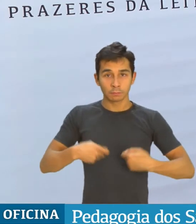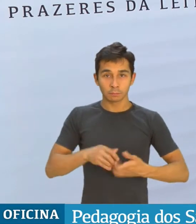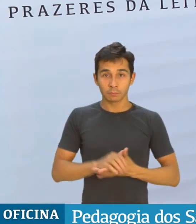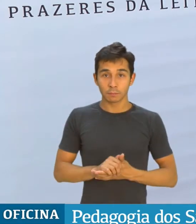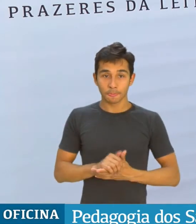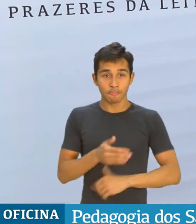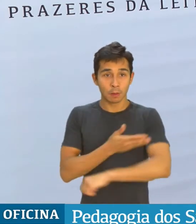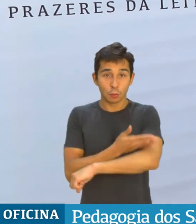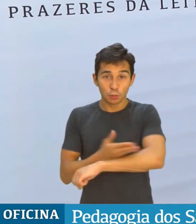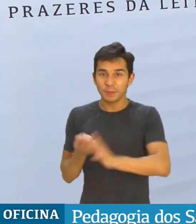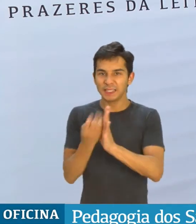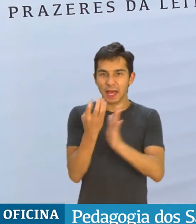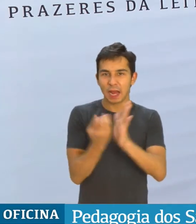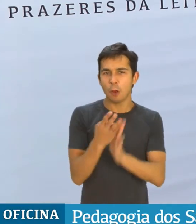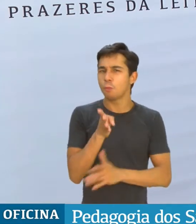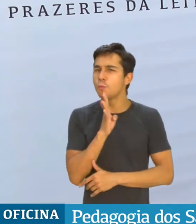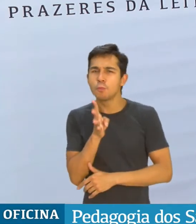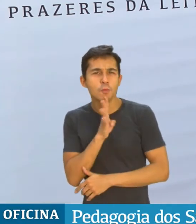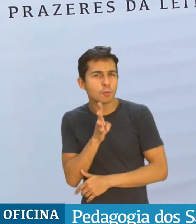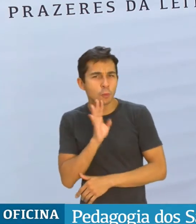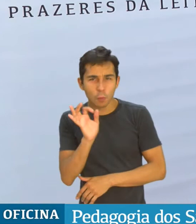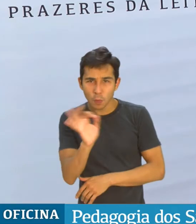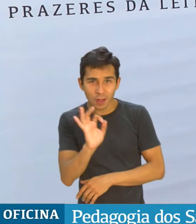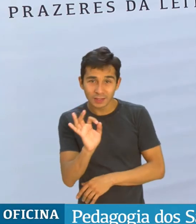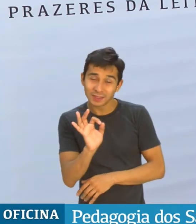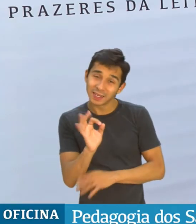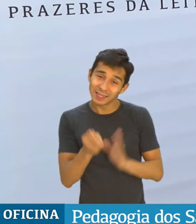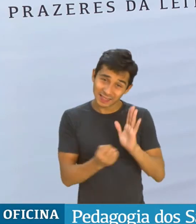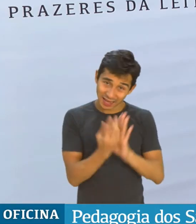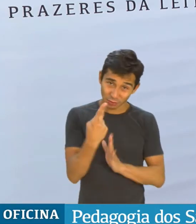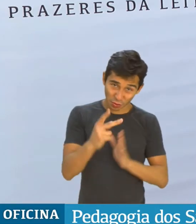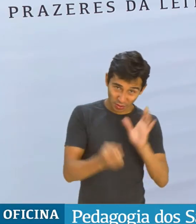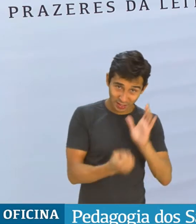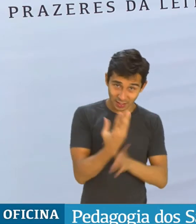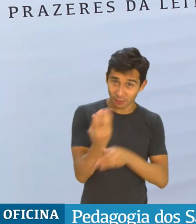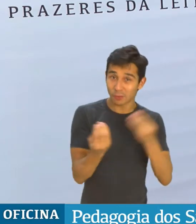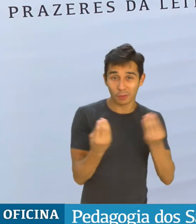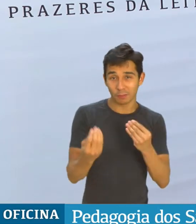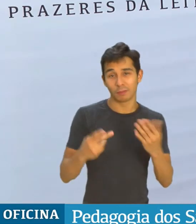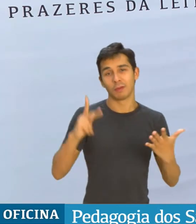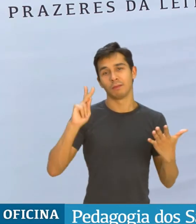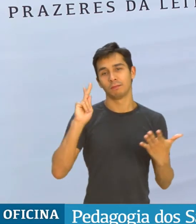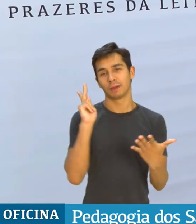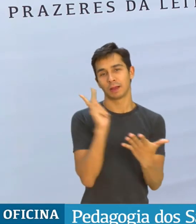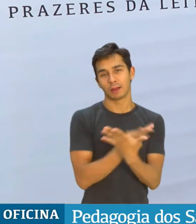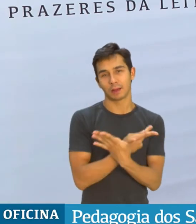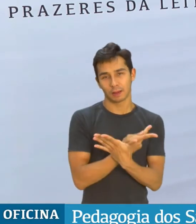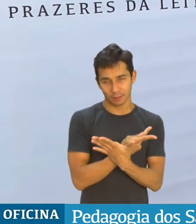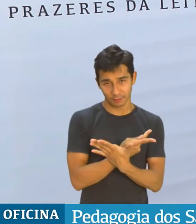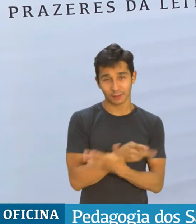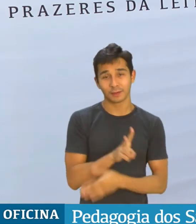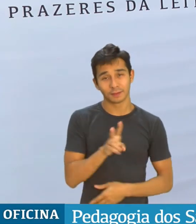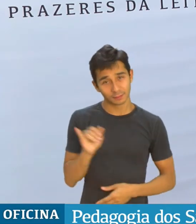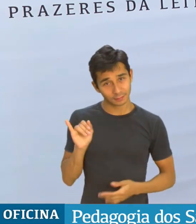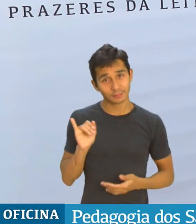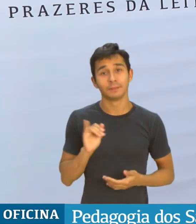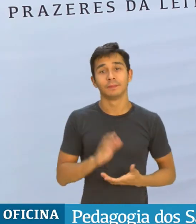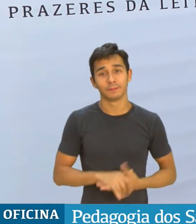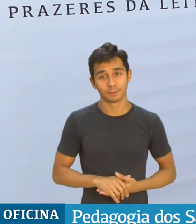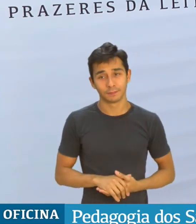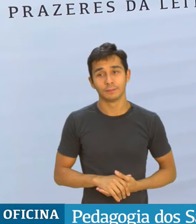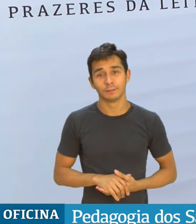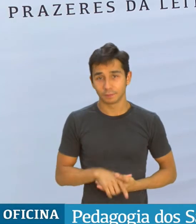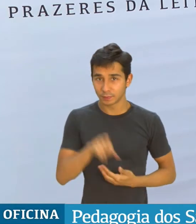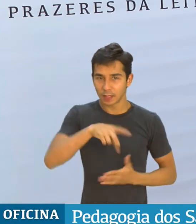você não for essa pessoa, a chance do seu sarau dar errado é muito grande, né? Você ser esse leitor, você